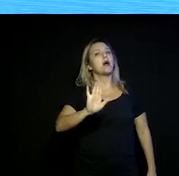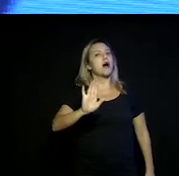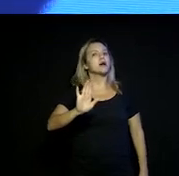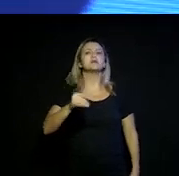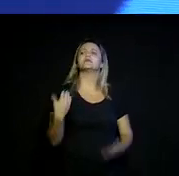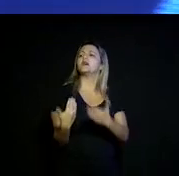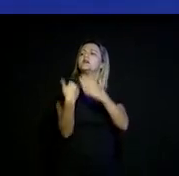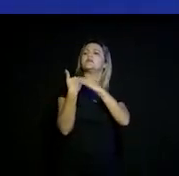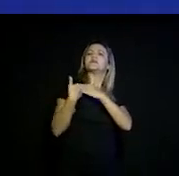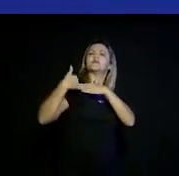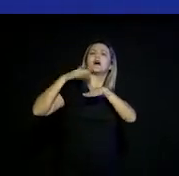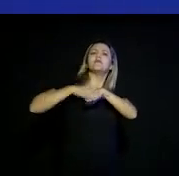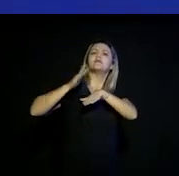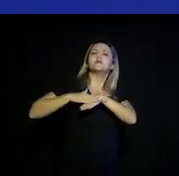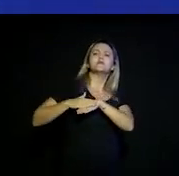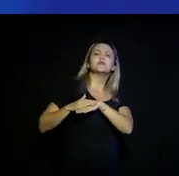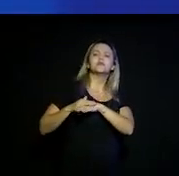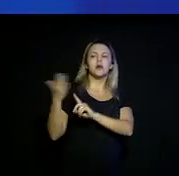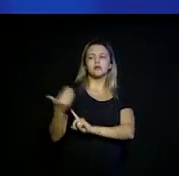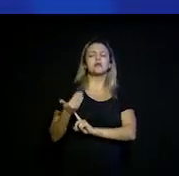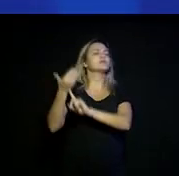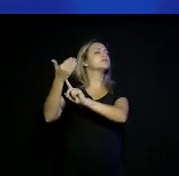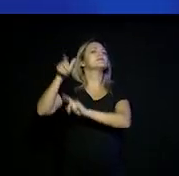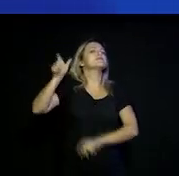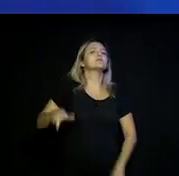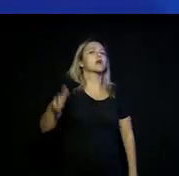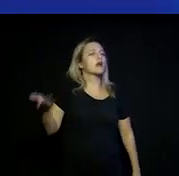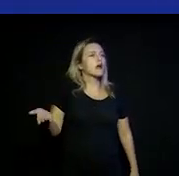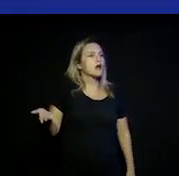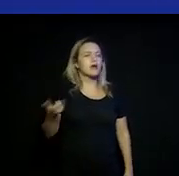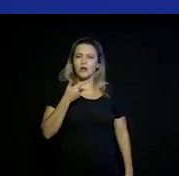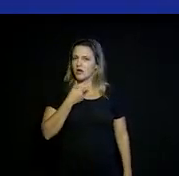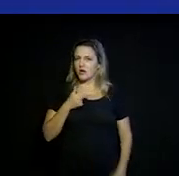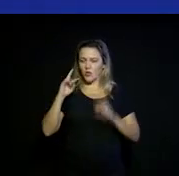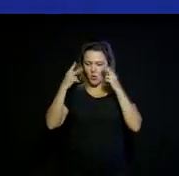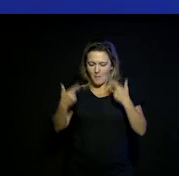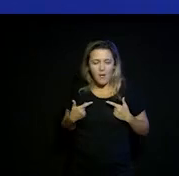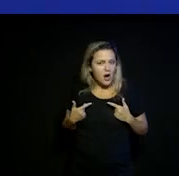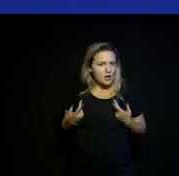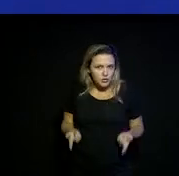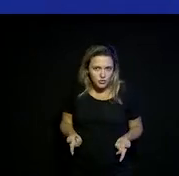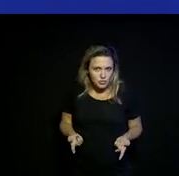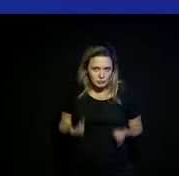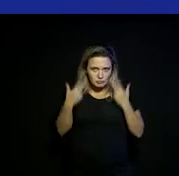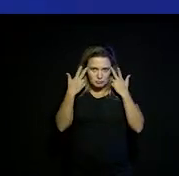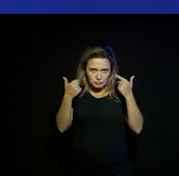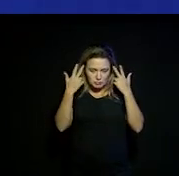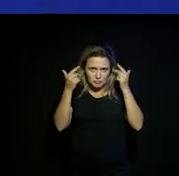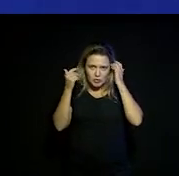quem domina essa tecnologia? O homem comum, o homem mediano, em geral é